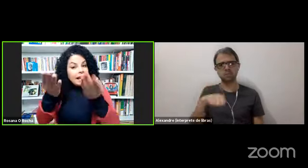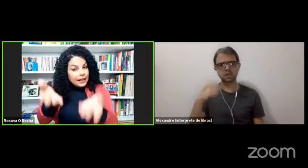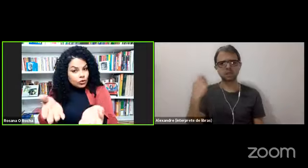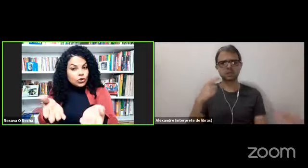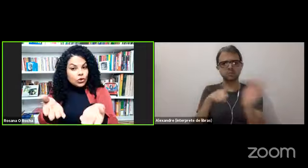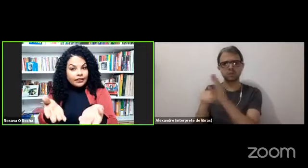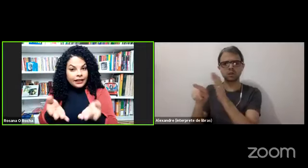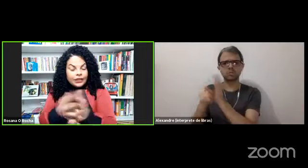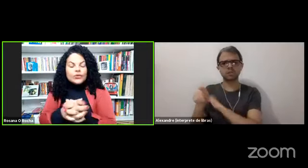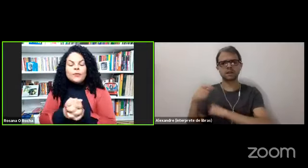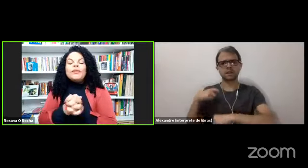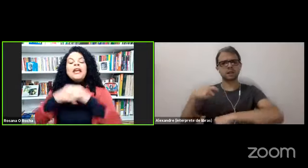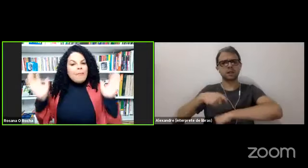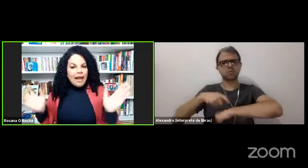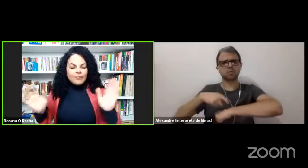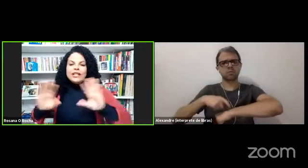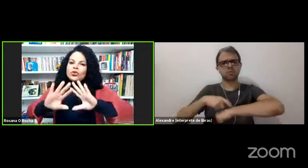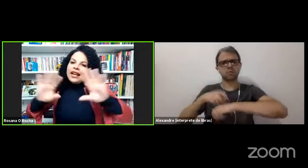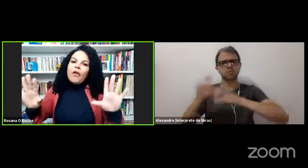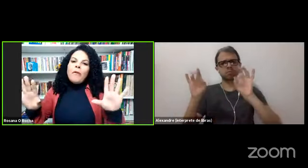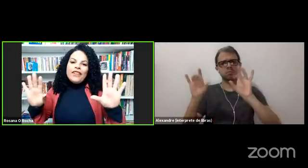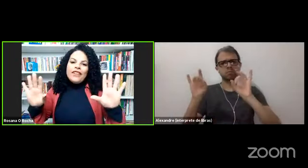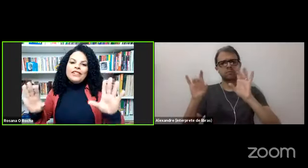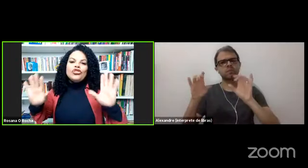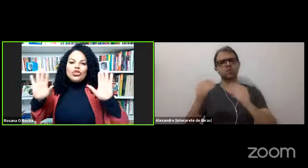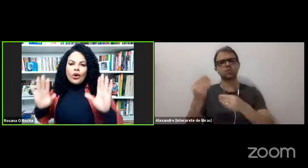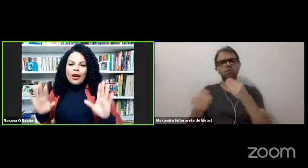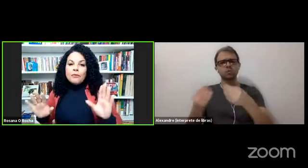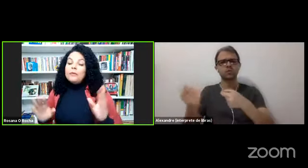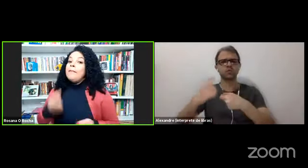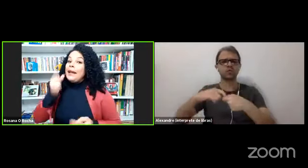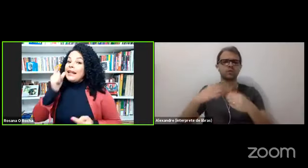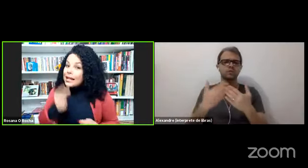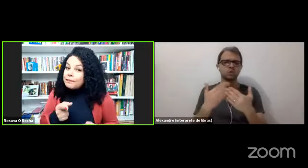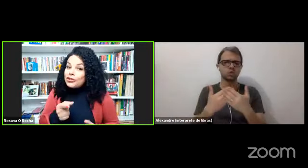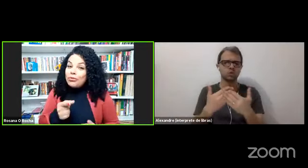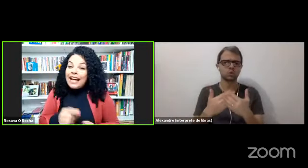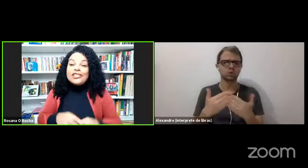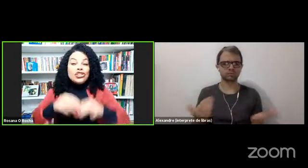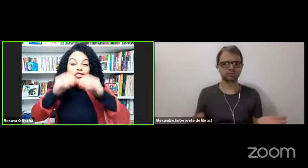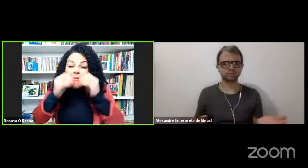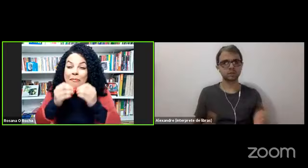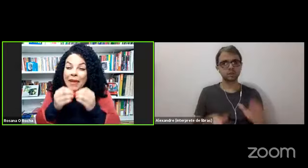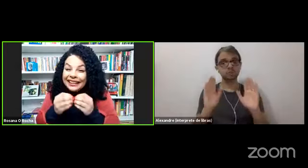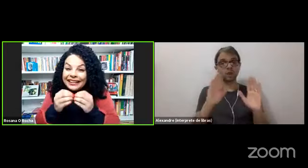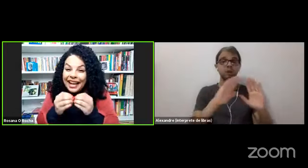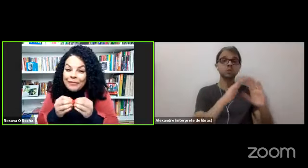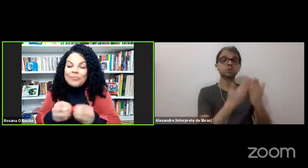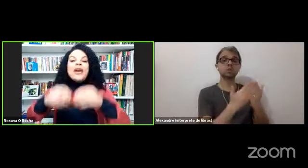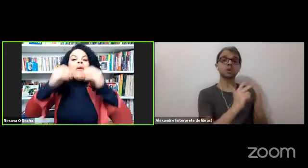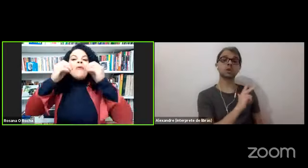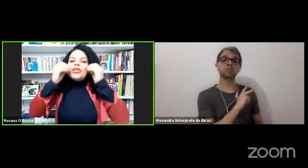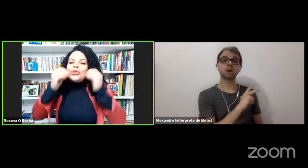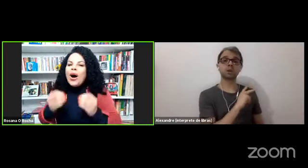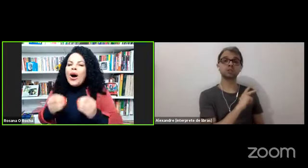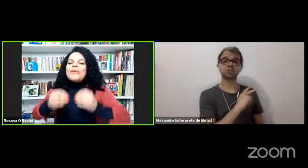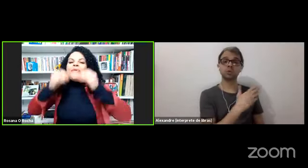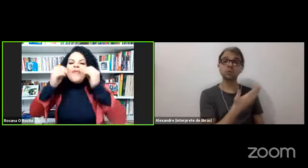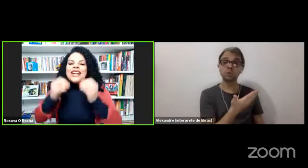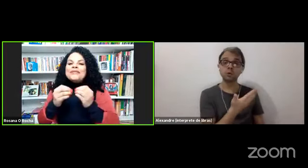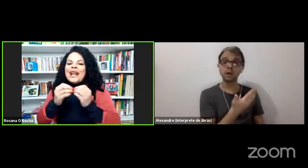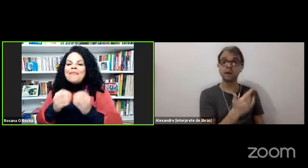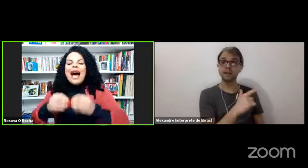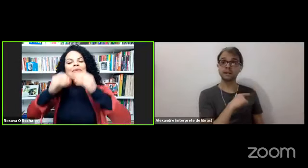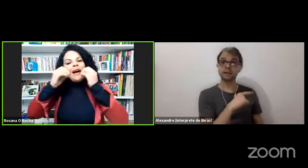mas será que na sua escola tem isso? Bem, isso aí é uma vertente de escola pública, mas nas particulares a gente também tem um pessoal